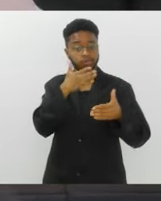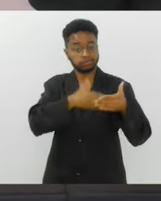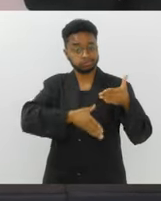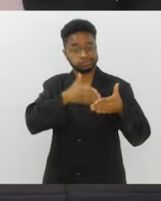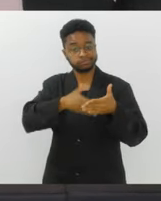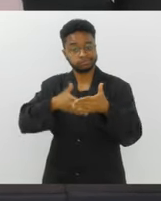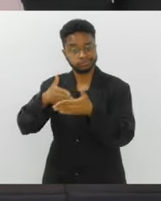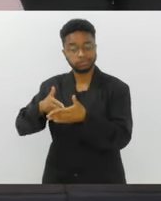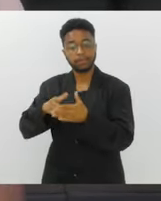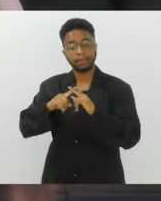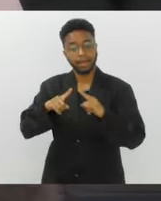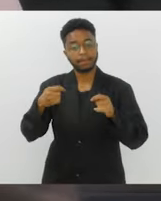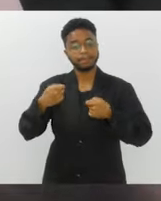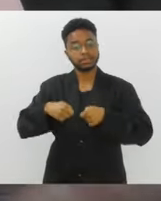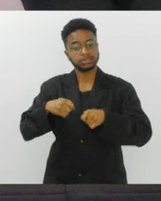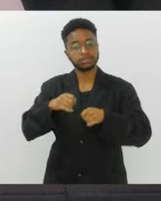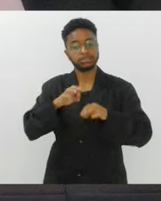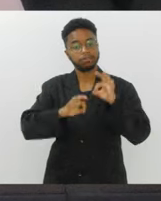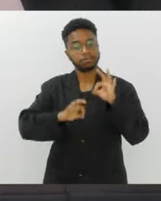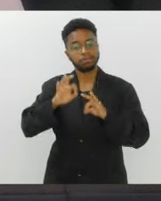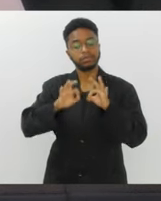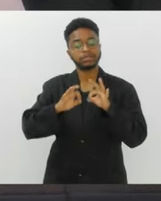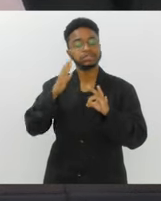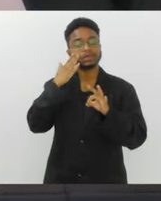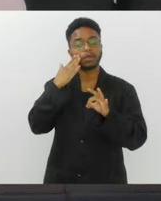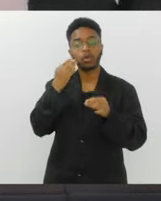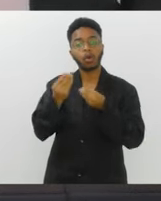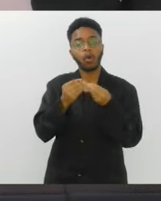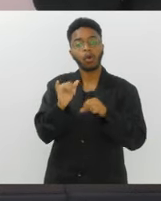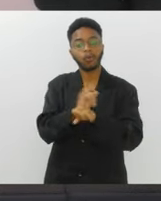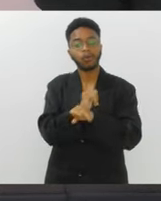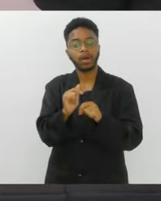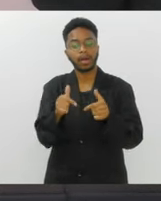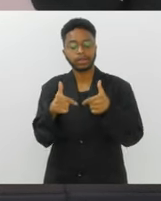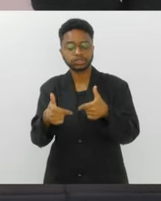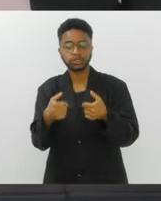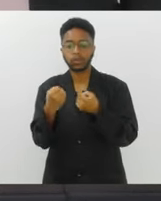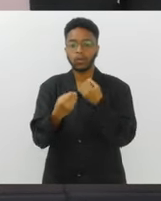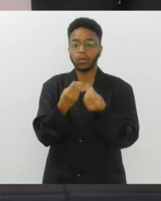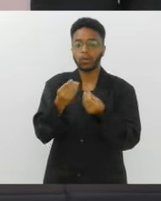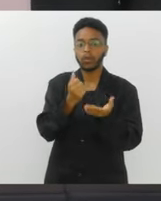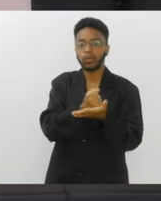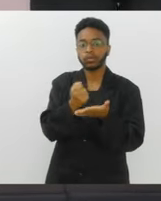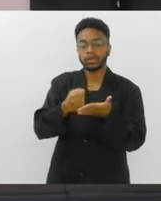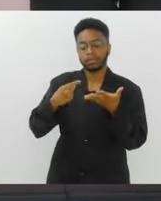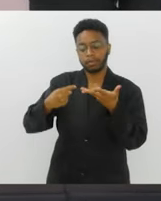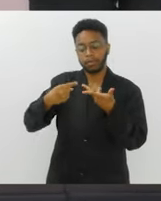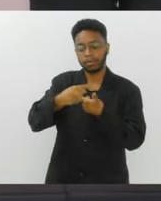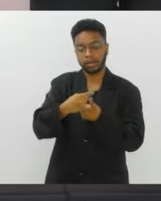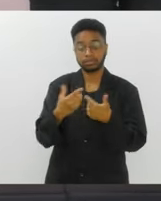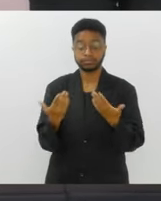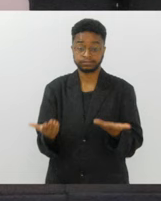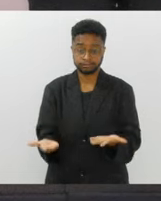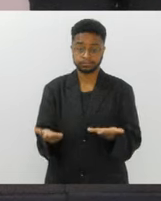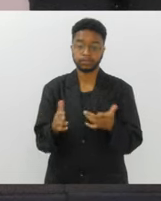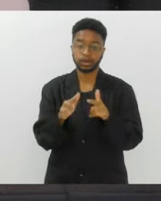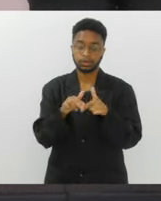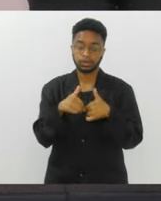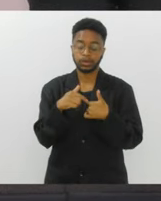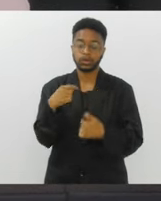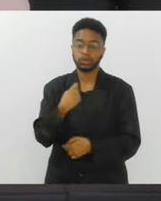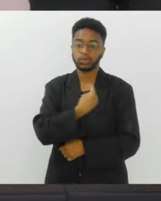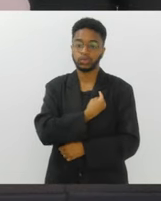ser planejamento, tem que ter plano B, tem que saber como vai fazer, como é que vai contratar, etc, etc. Então, é isso que a gente